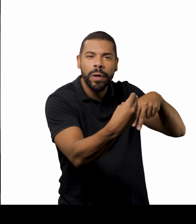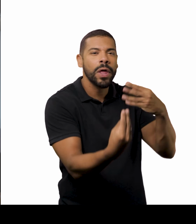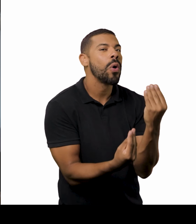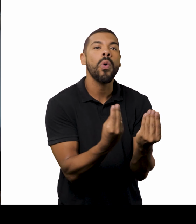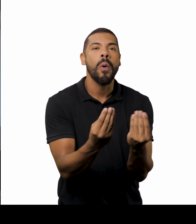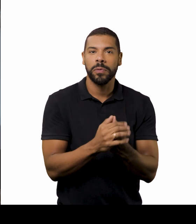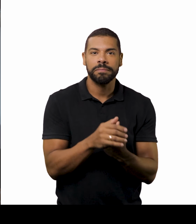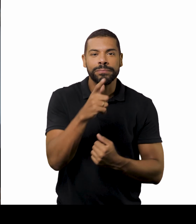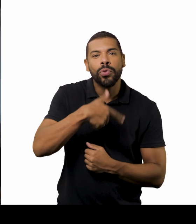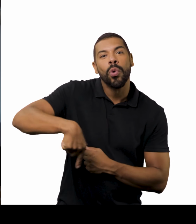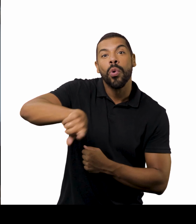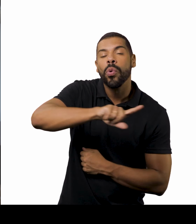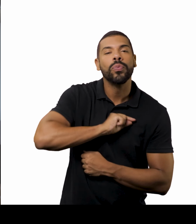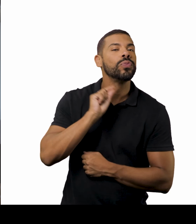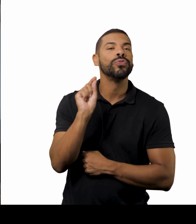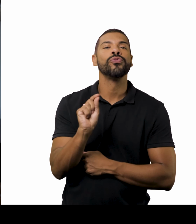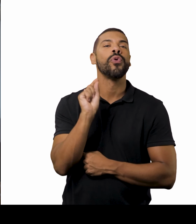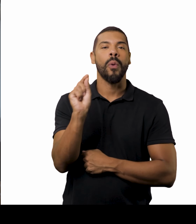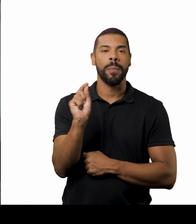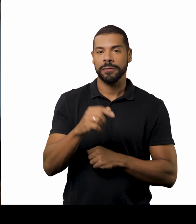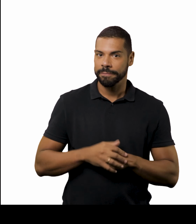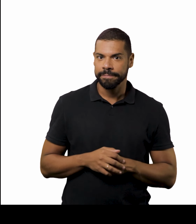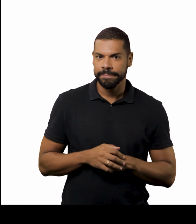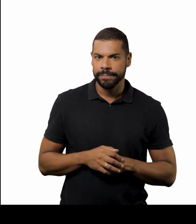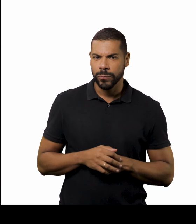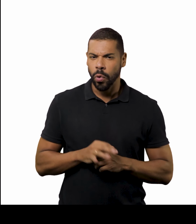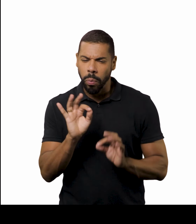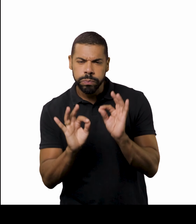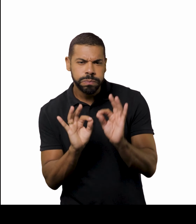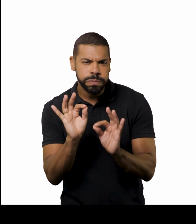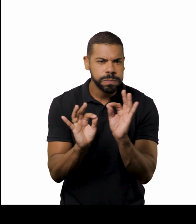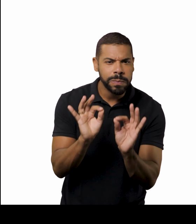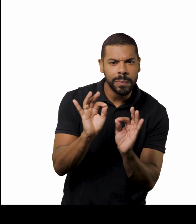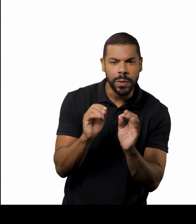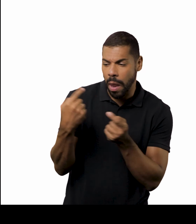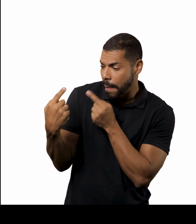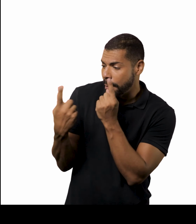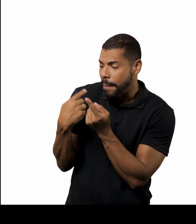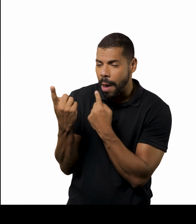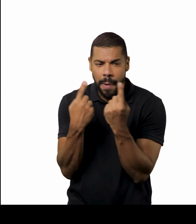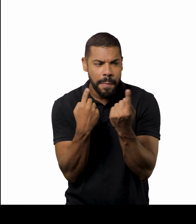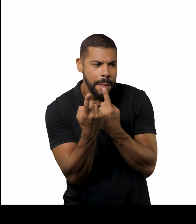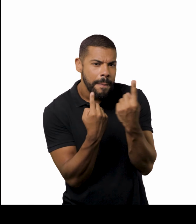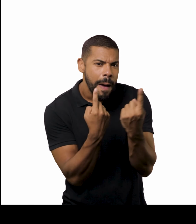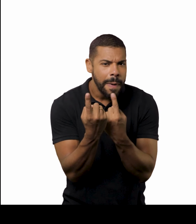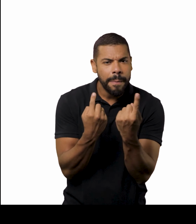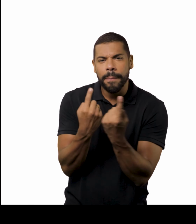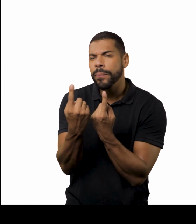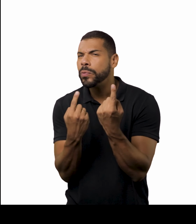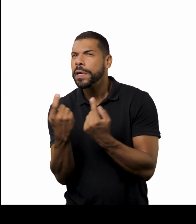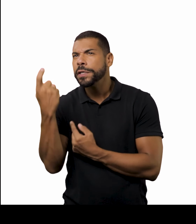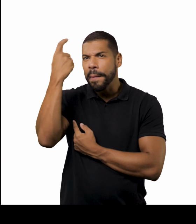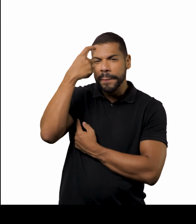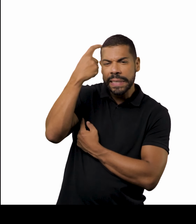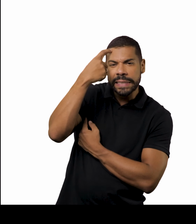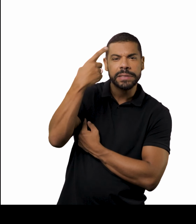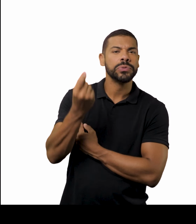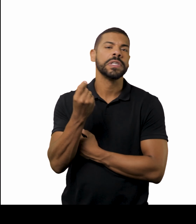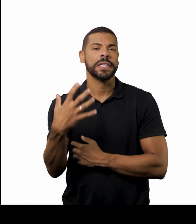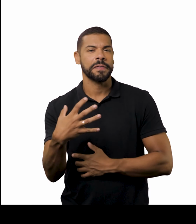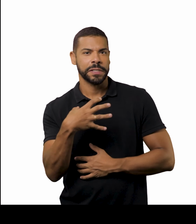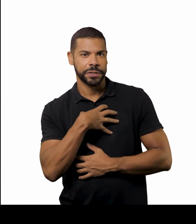sobre aquilo, ou sobre como fazer essa peça, como fazer esse trabalho, sabe? A gente estava discutindo sobre o que a gente estava vivendo, o que a gente